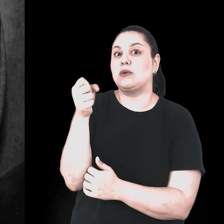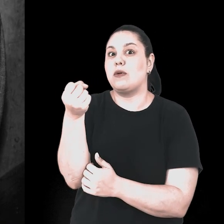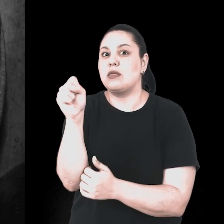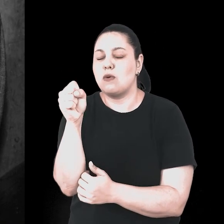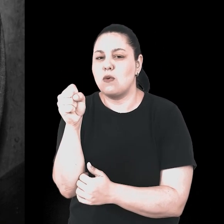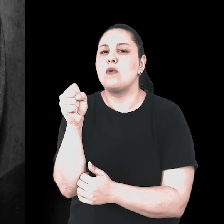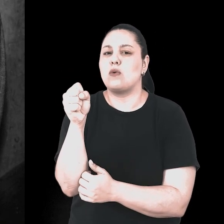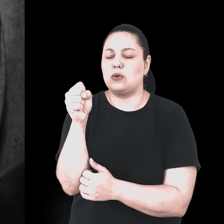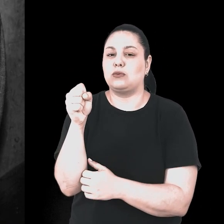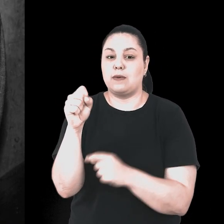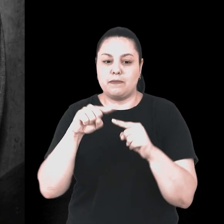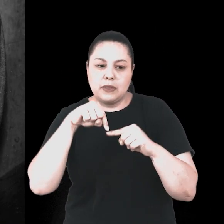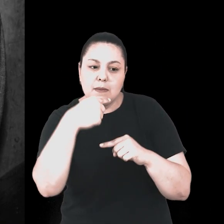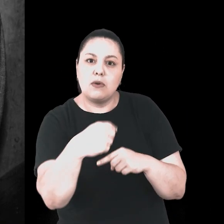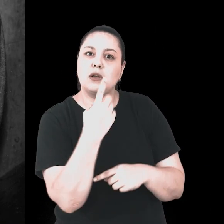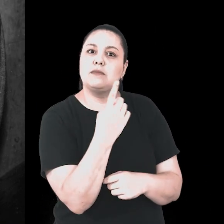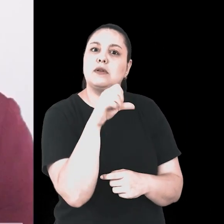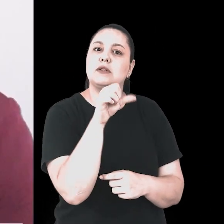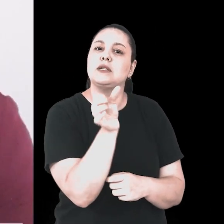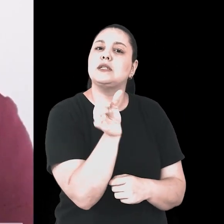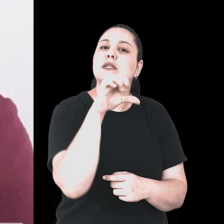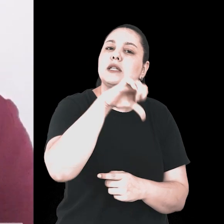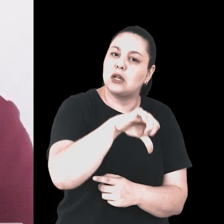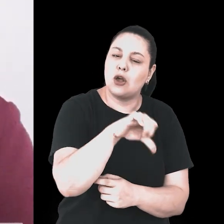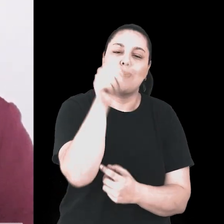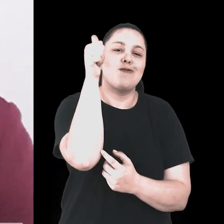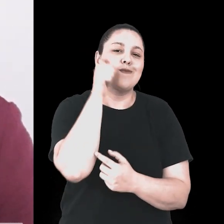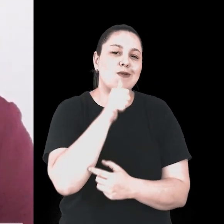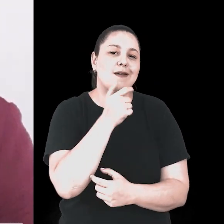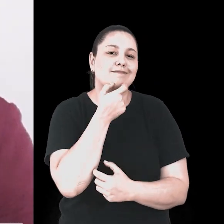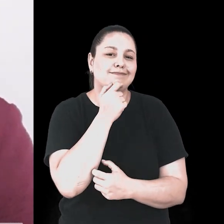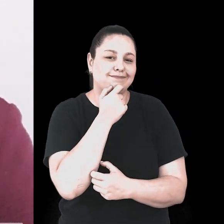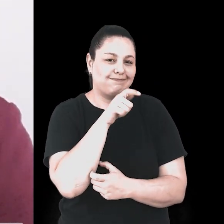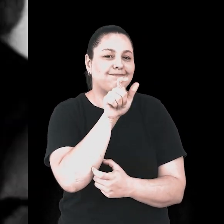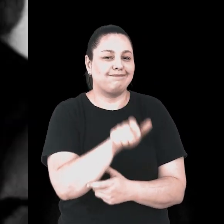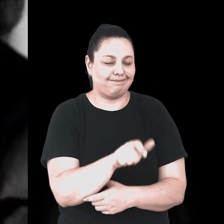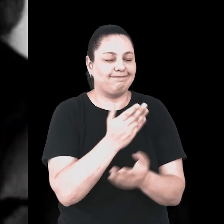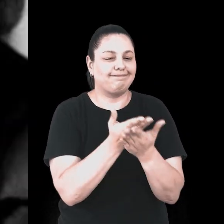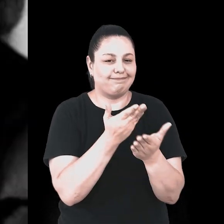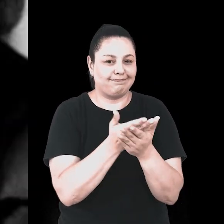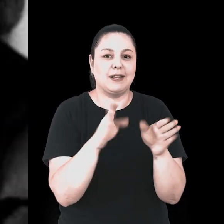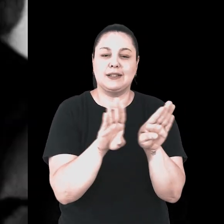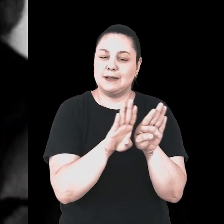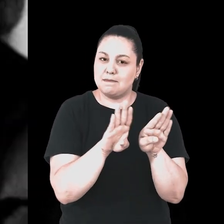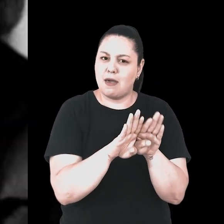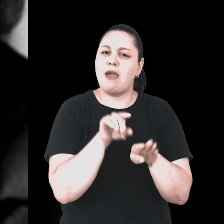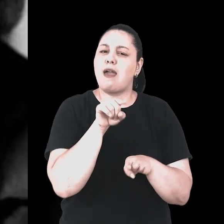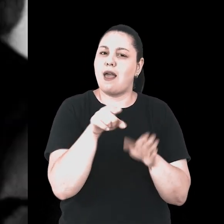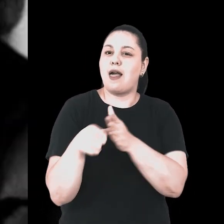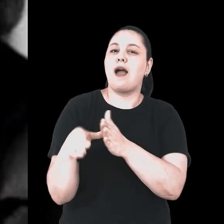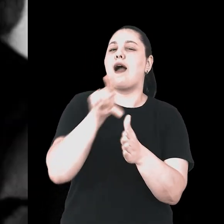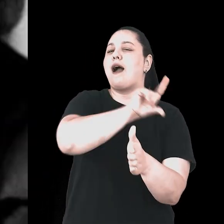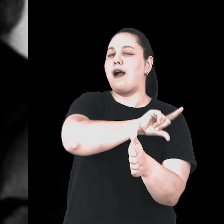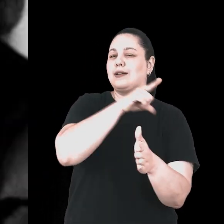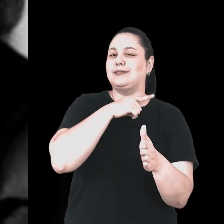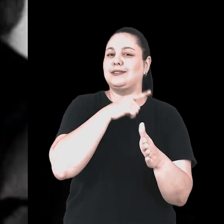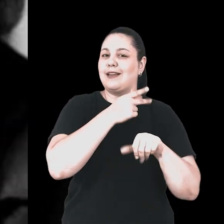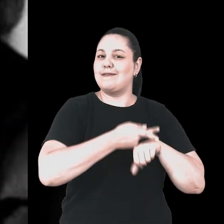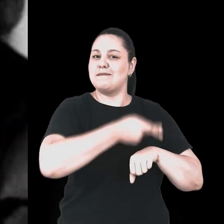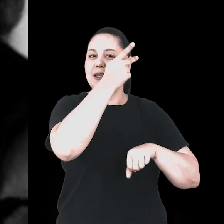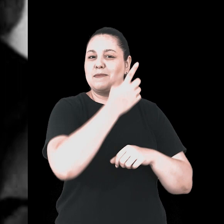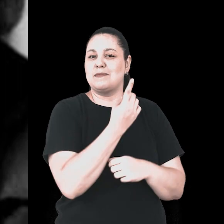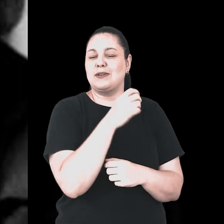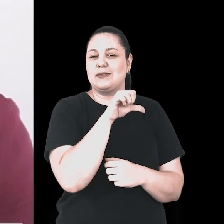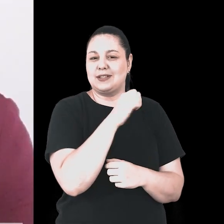em 1958. E em 1969, a bioquímica britânica Dorothy Hodgkin, que